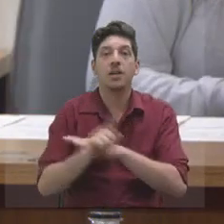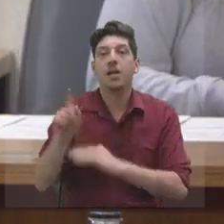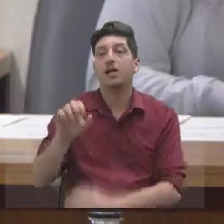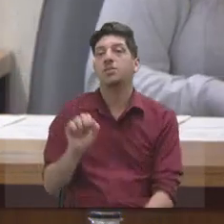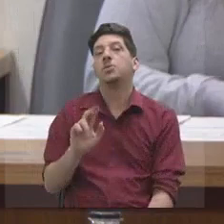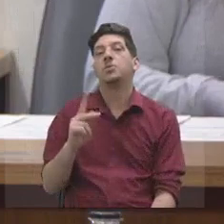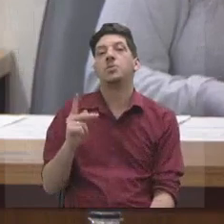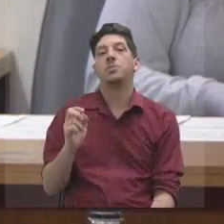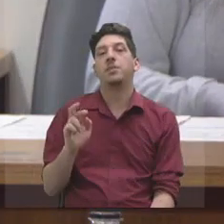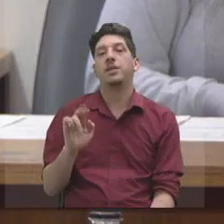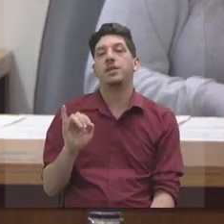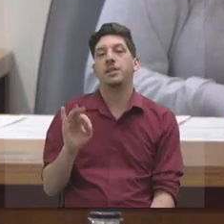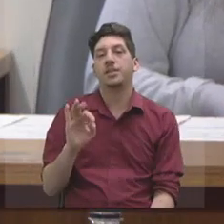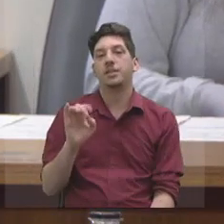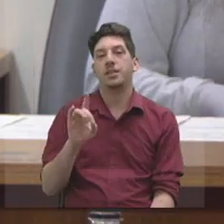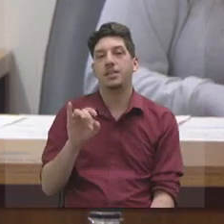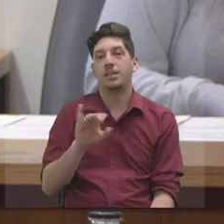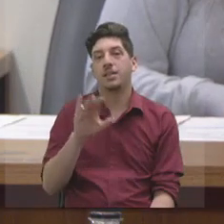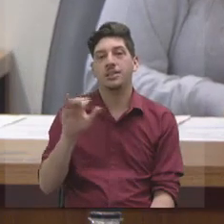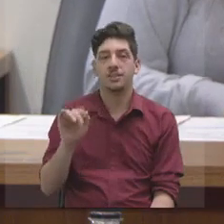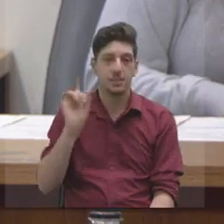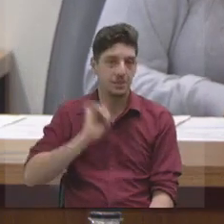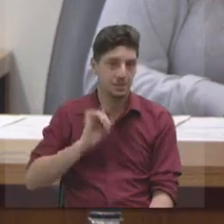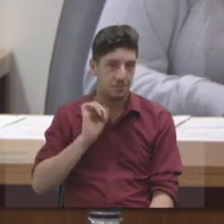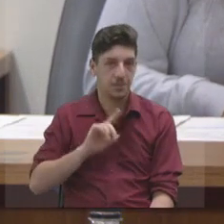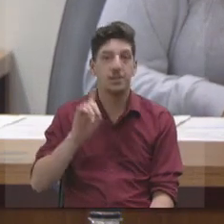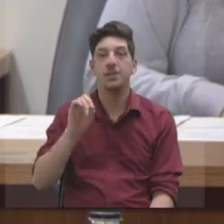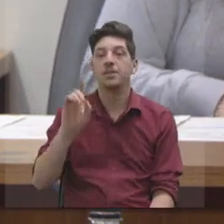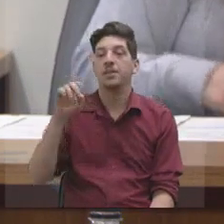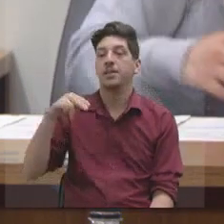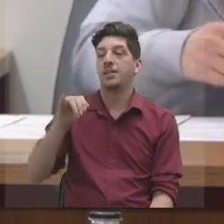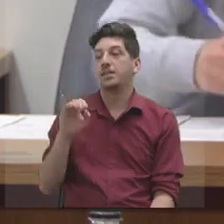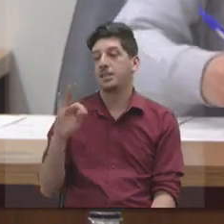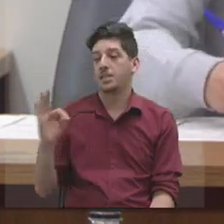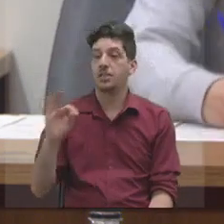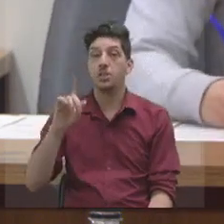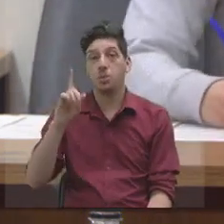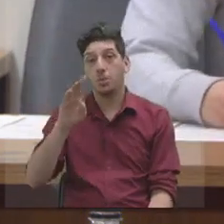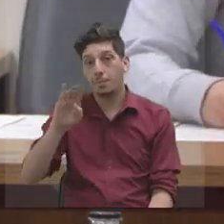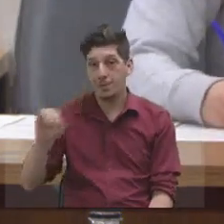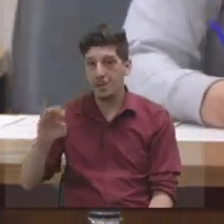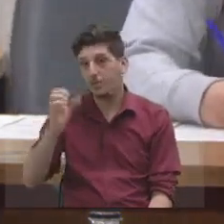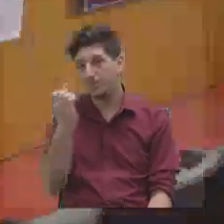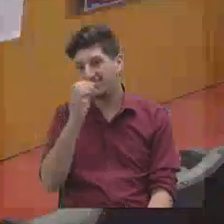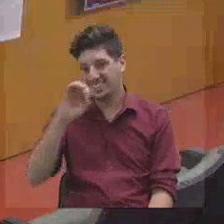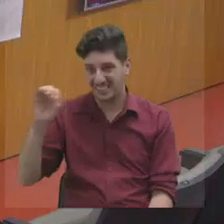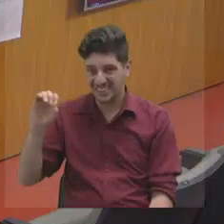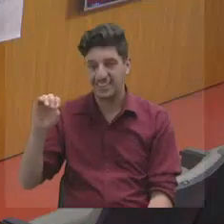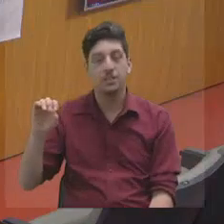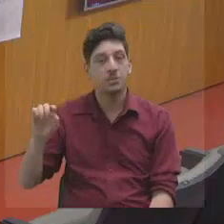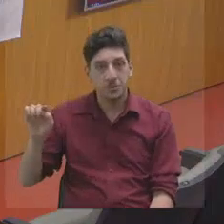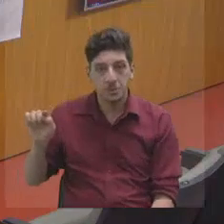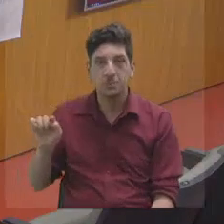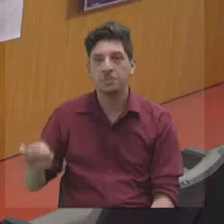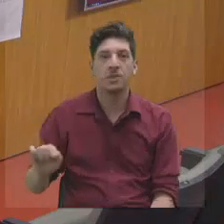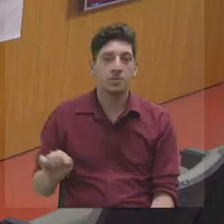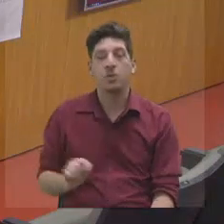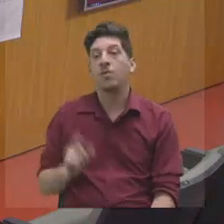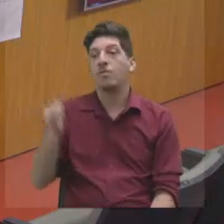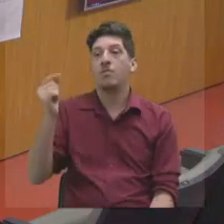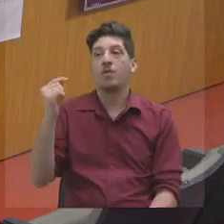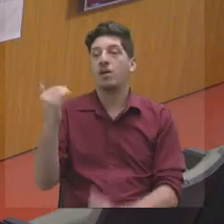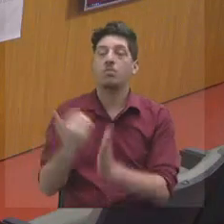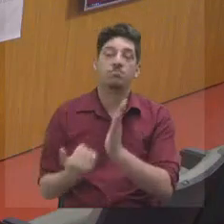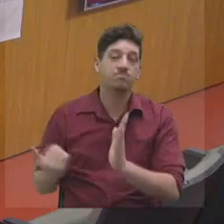de Minas Gerais do limite de um bilhão e seiscentos mil um valor que é superior seis vezes